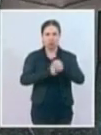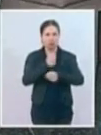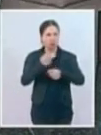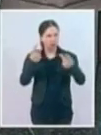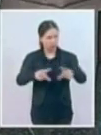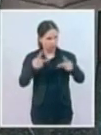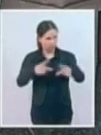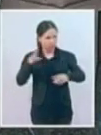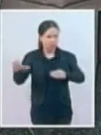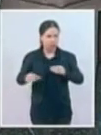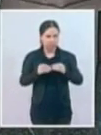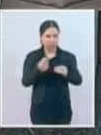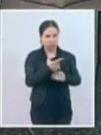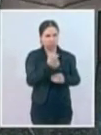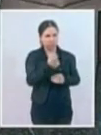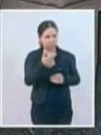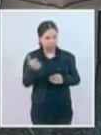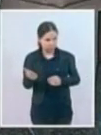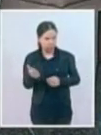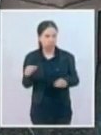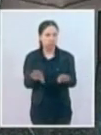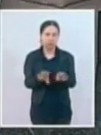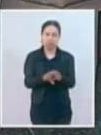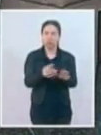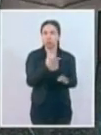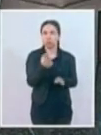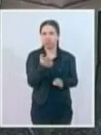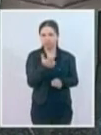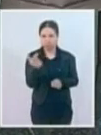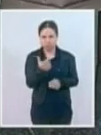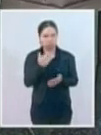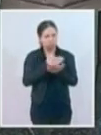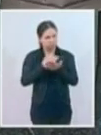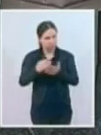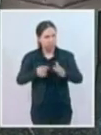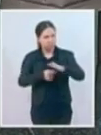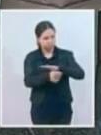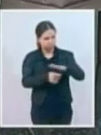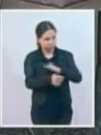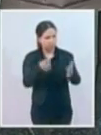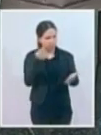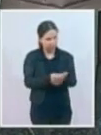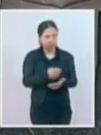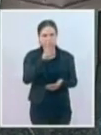da emenda de 2021, mas a emenda de 2022 está entrando e o prefeito já falou que ele não vai,